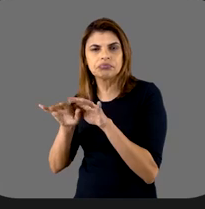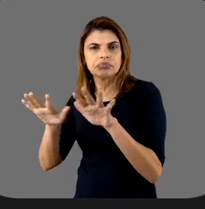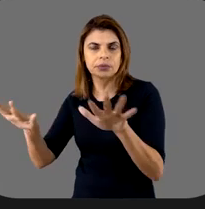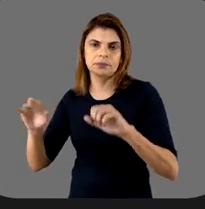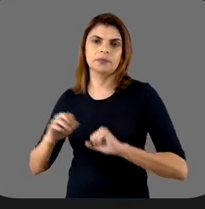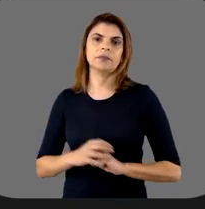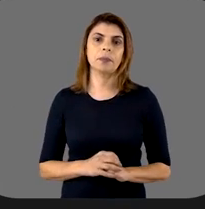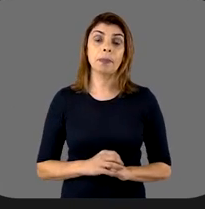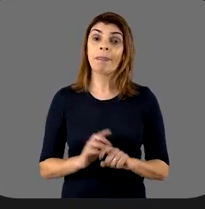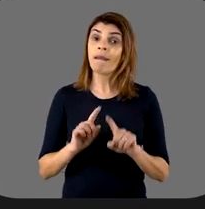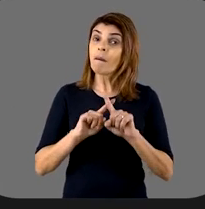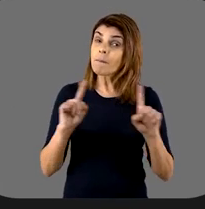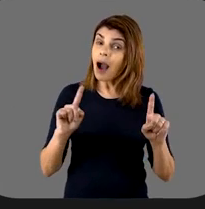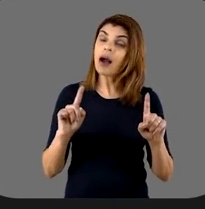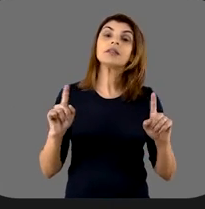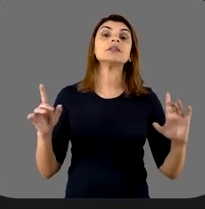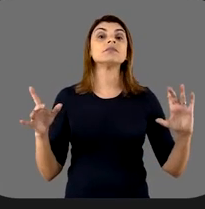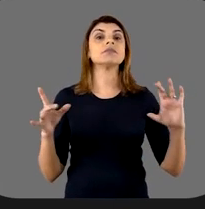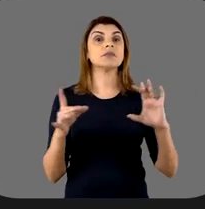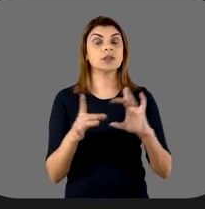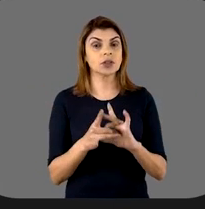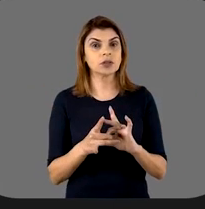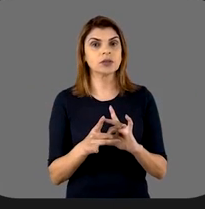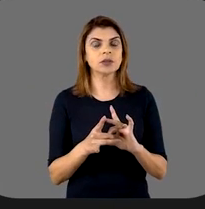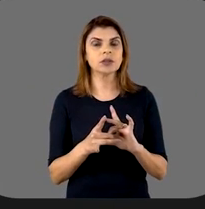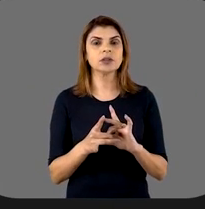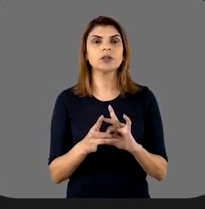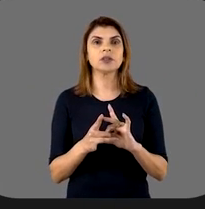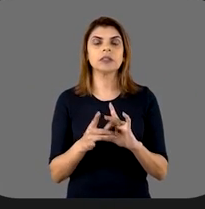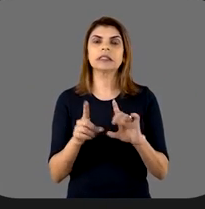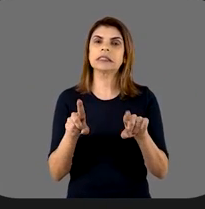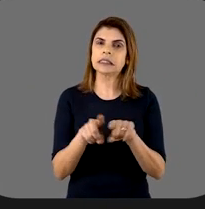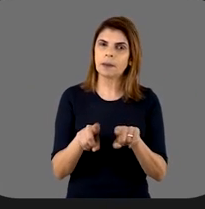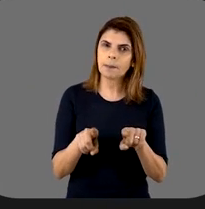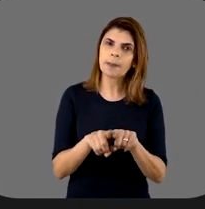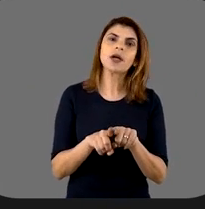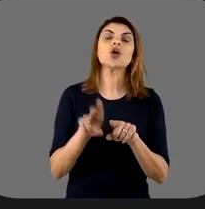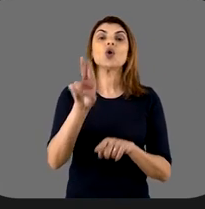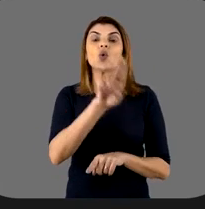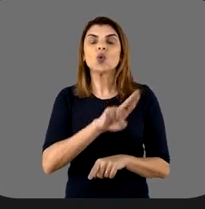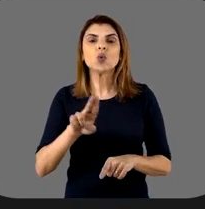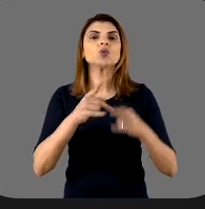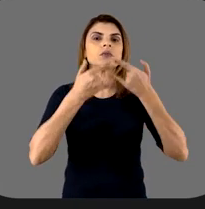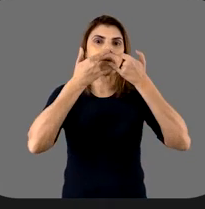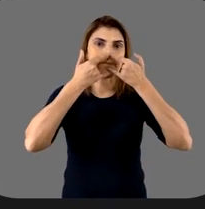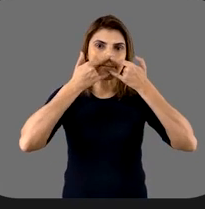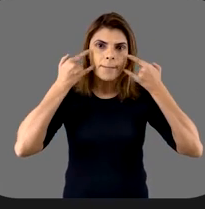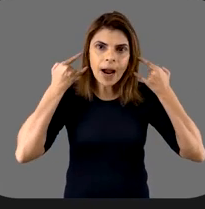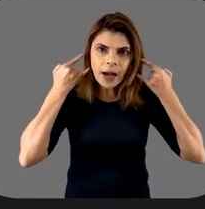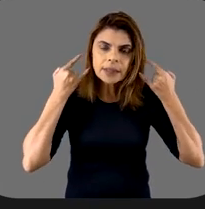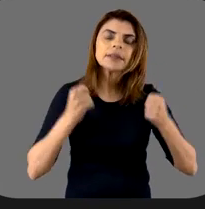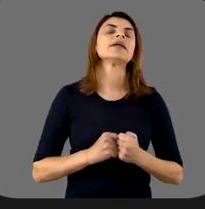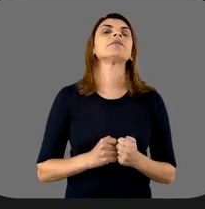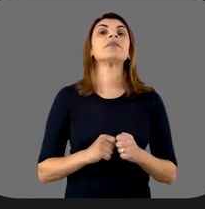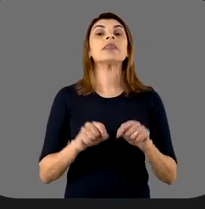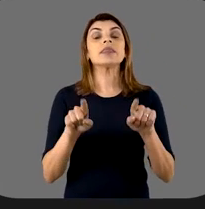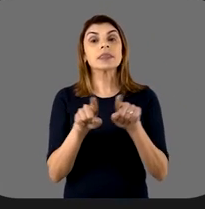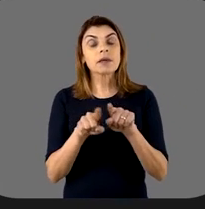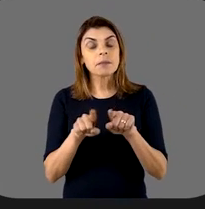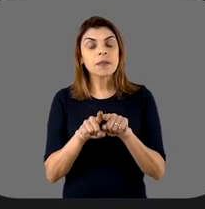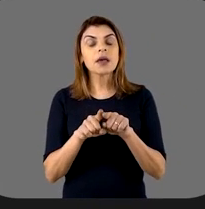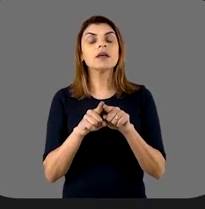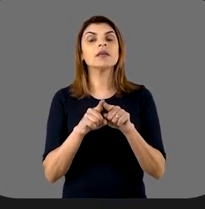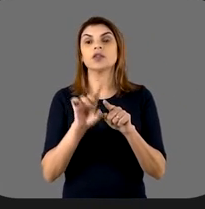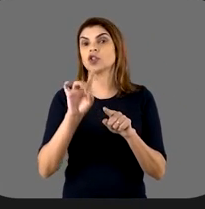Então, nós associamos a isso, desculpa, a questão do uso das máscaras, né? E uma questão central,